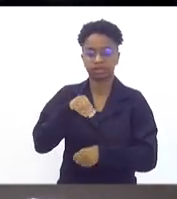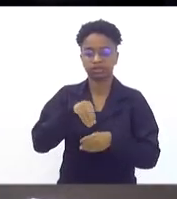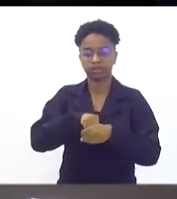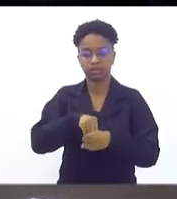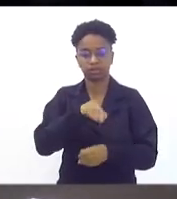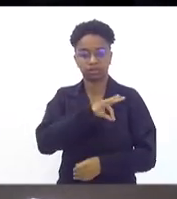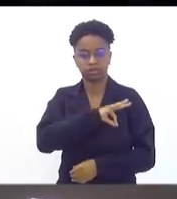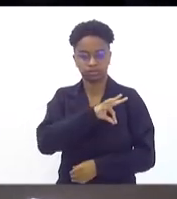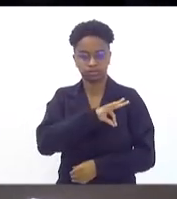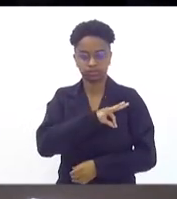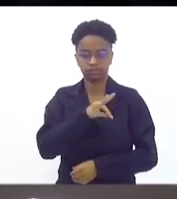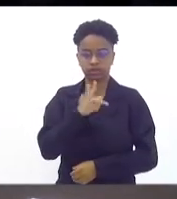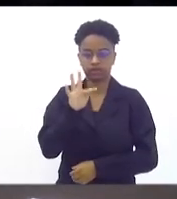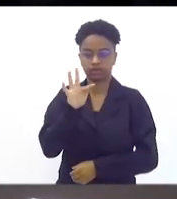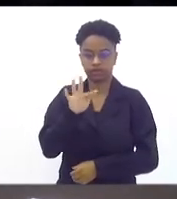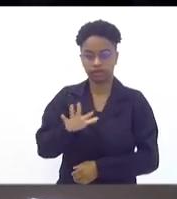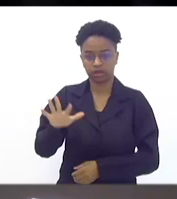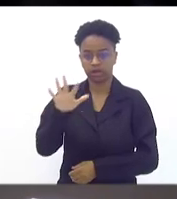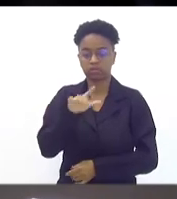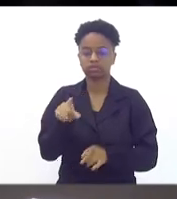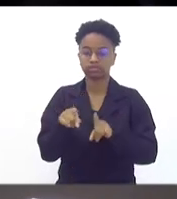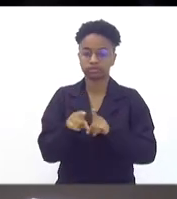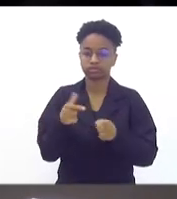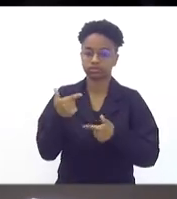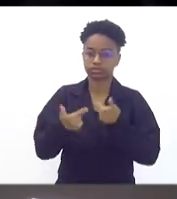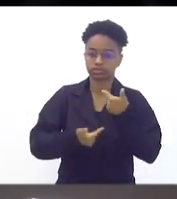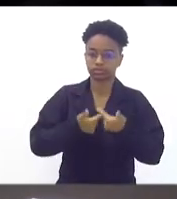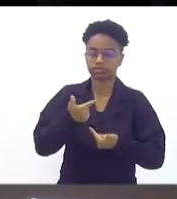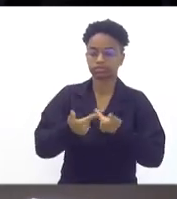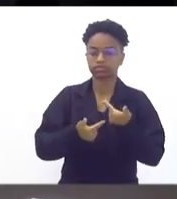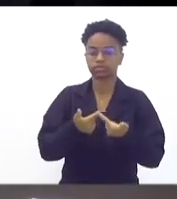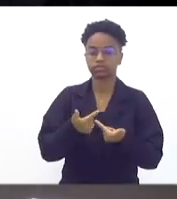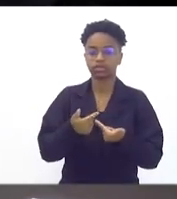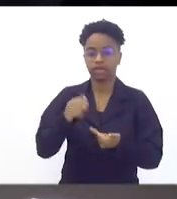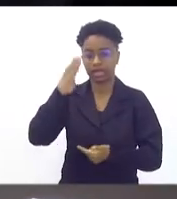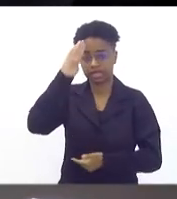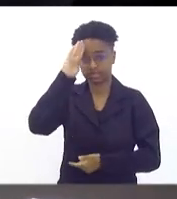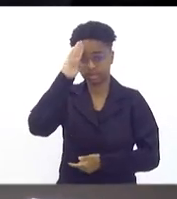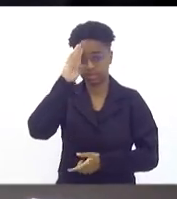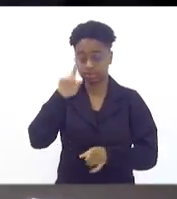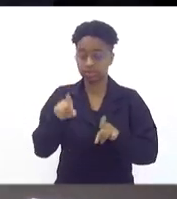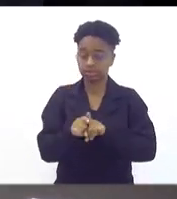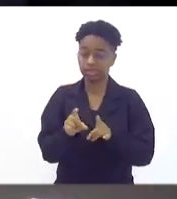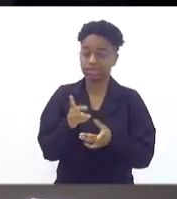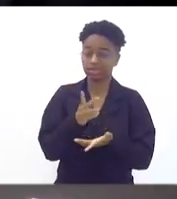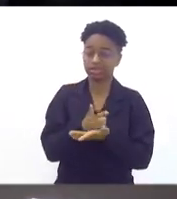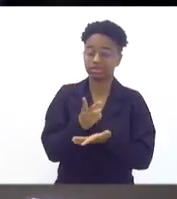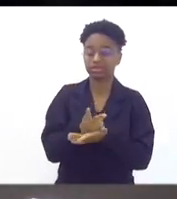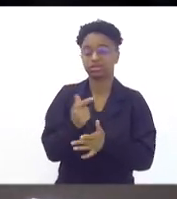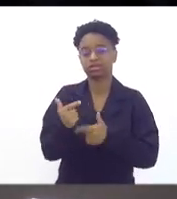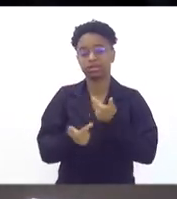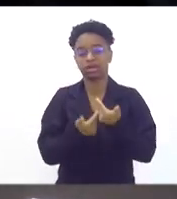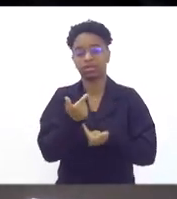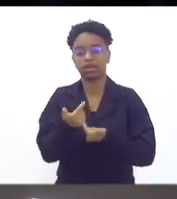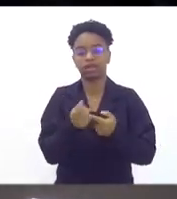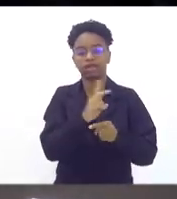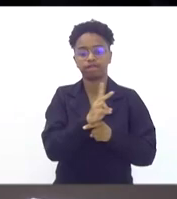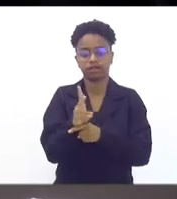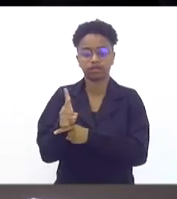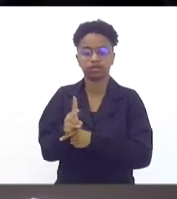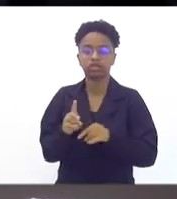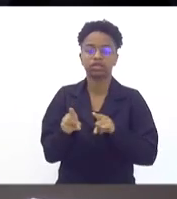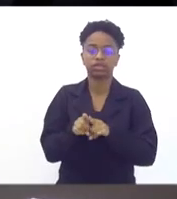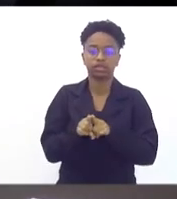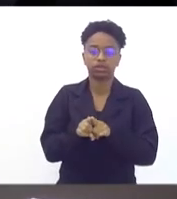foi oficial das Forças Armadas sempre trabalhei com fiscalização e sempre trabalhei também com algumas agências de